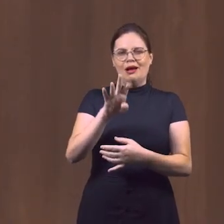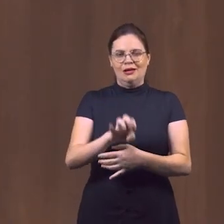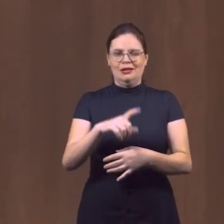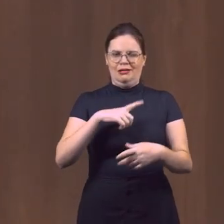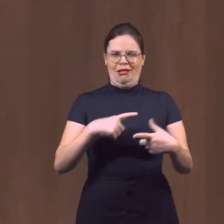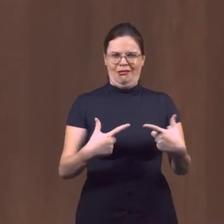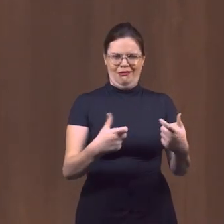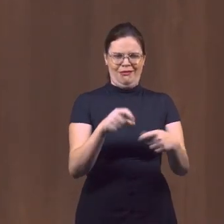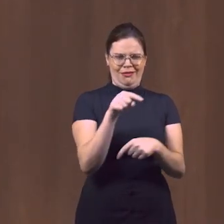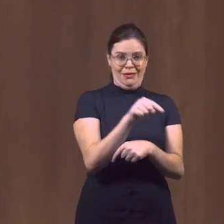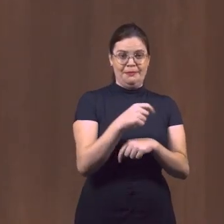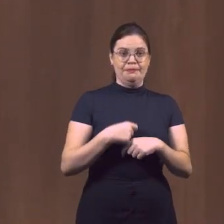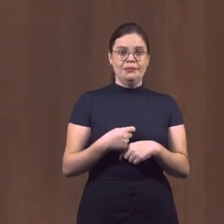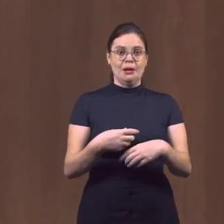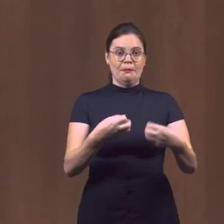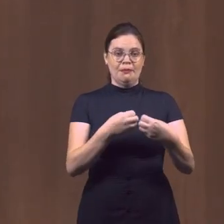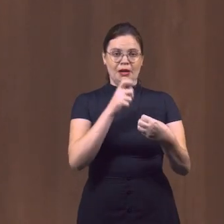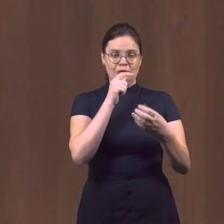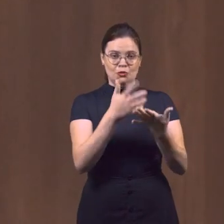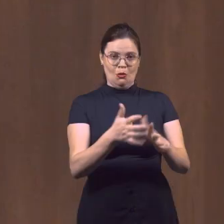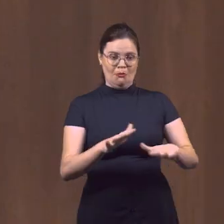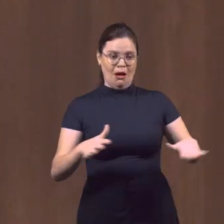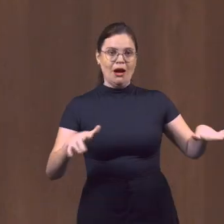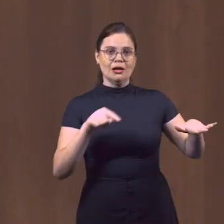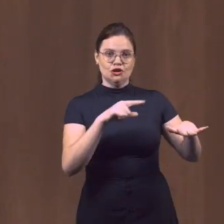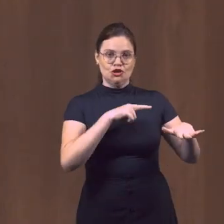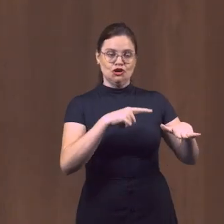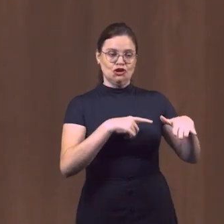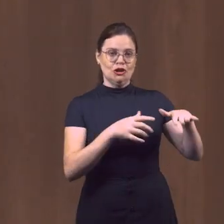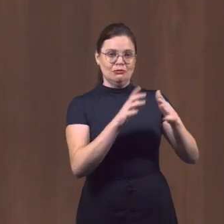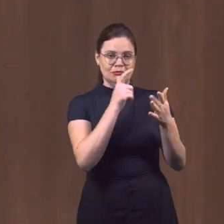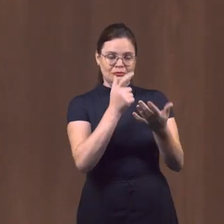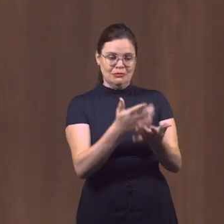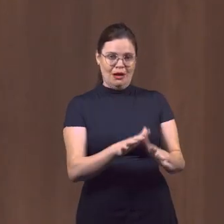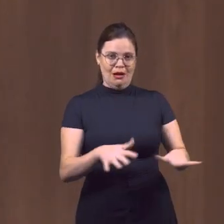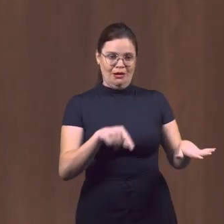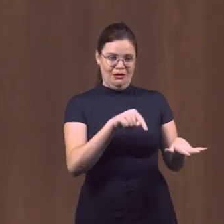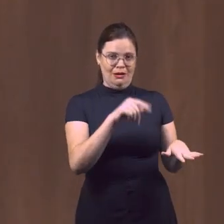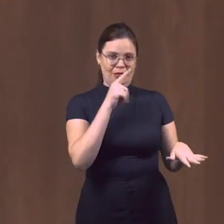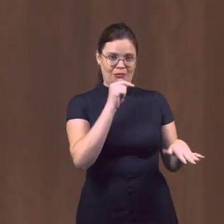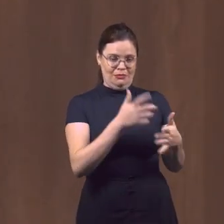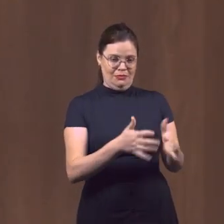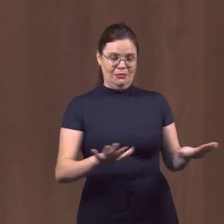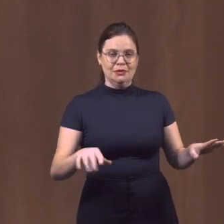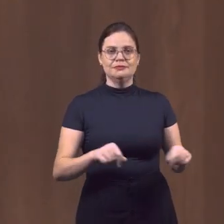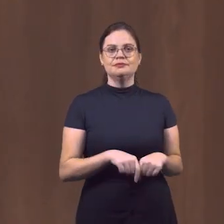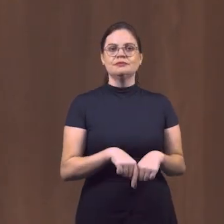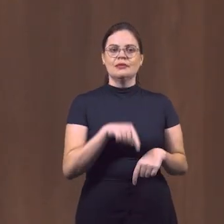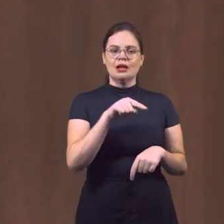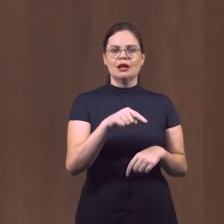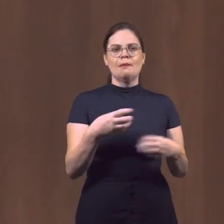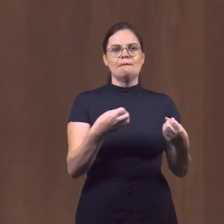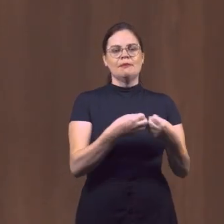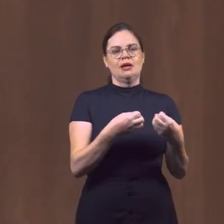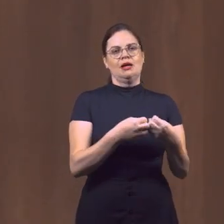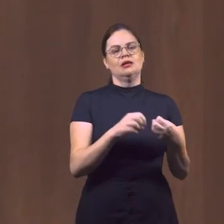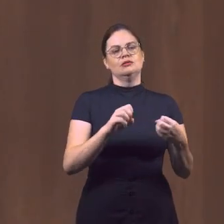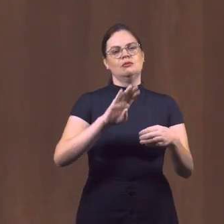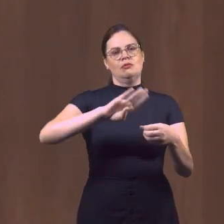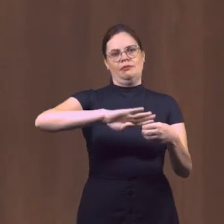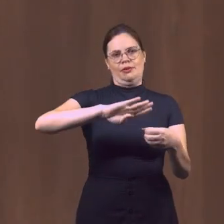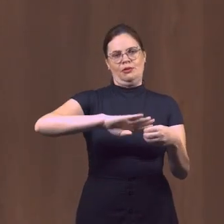época. Era também conhecida como Porto de Babilônia. Então nós vemos que Deus, antes de